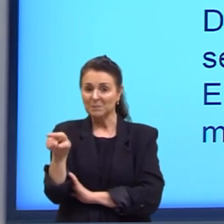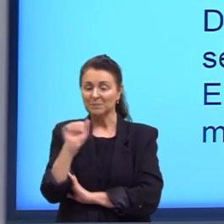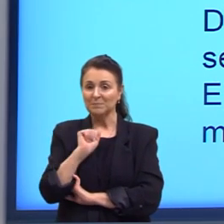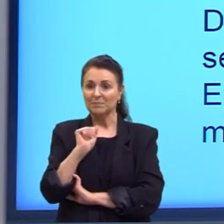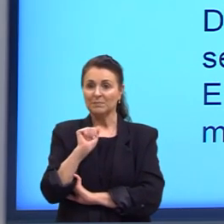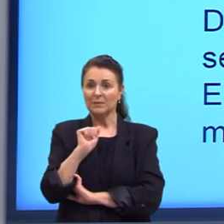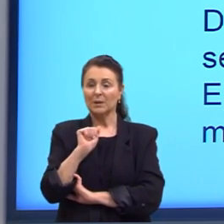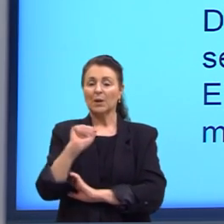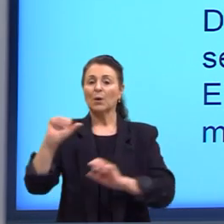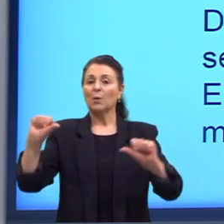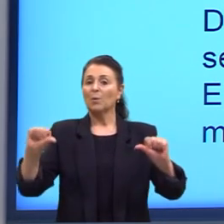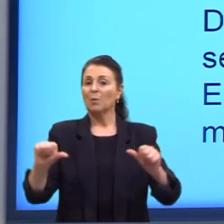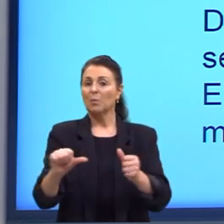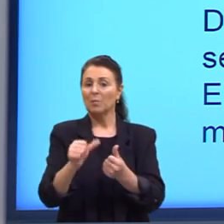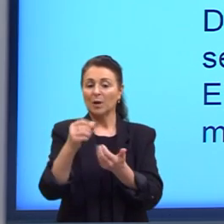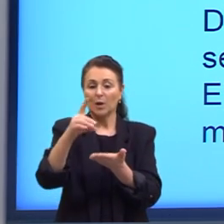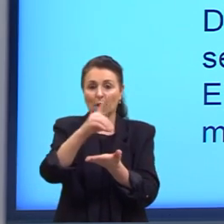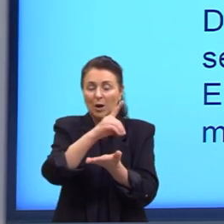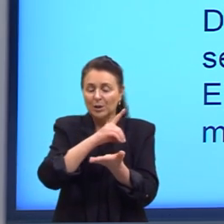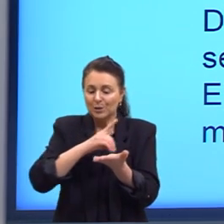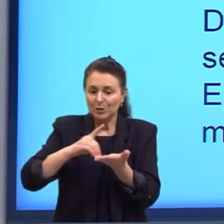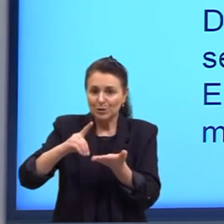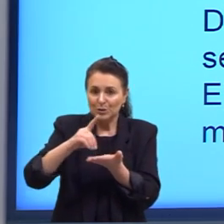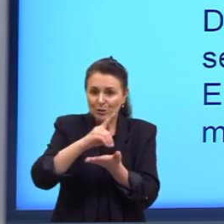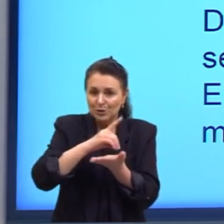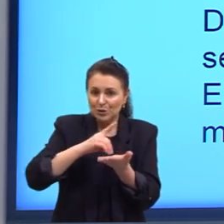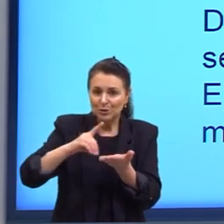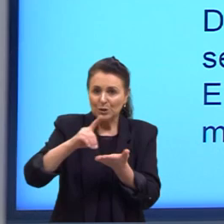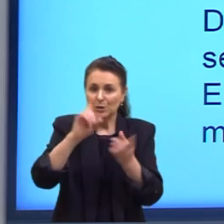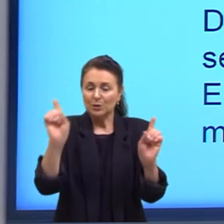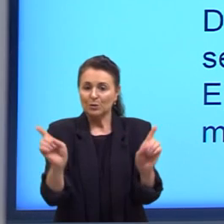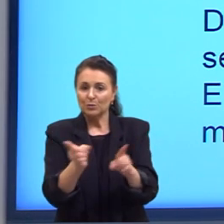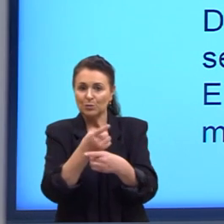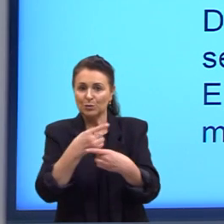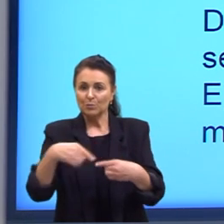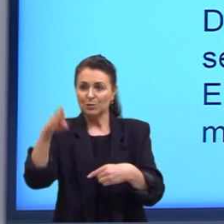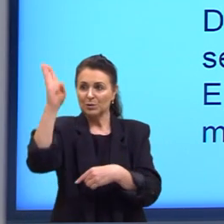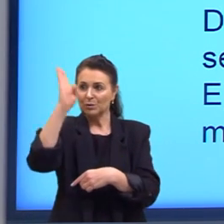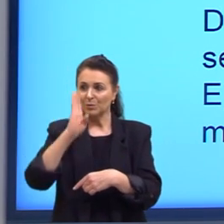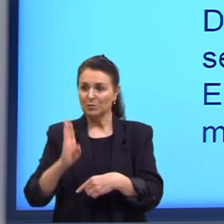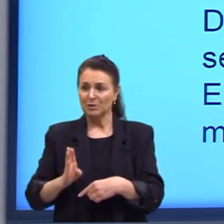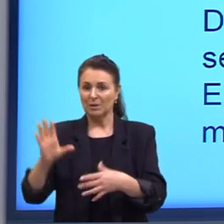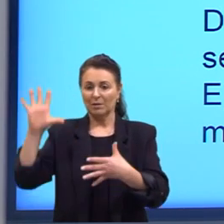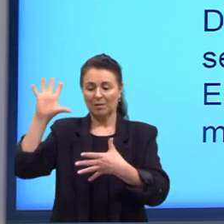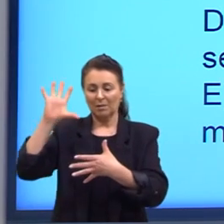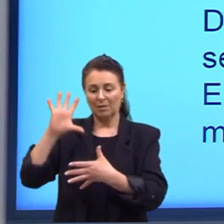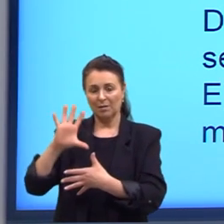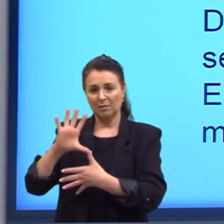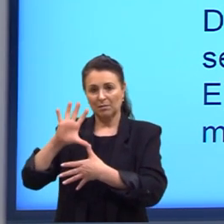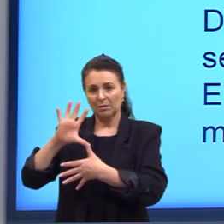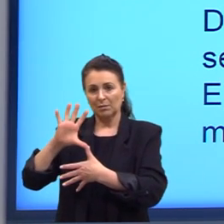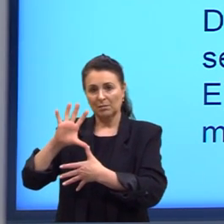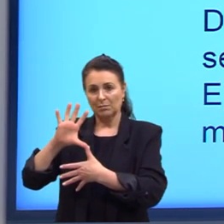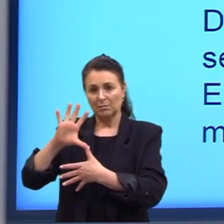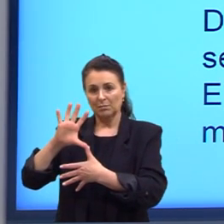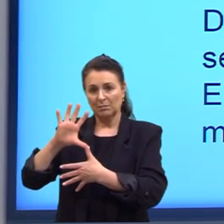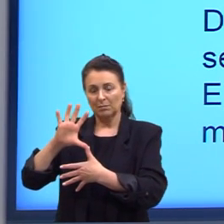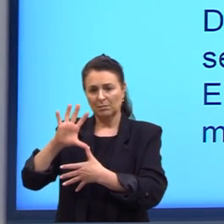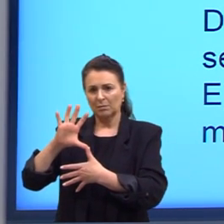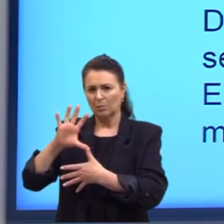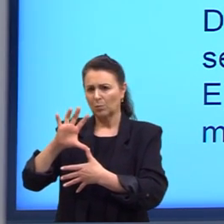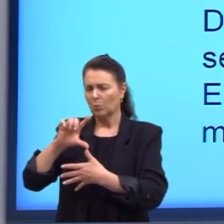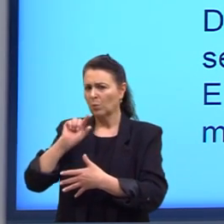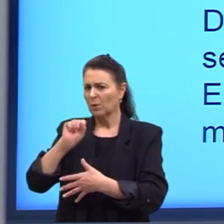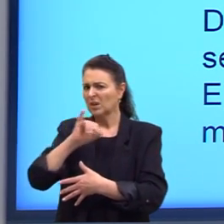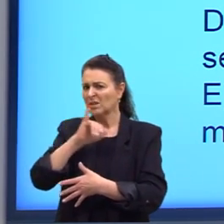o melhor disco brasileiro de música americana na então quer dizer o que